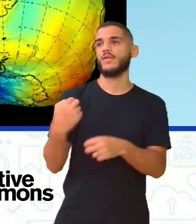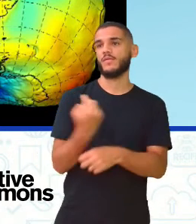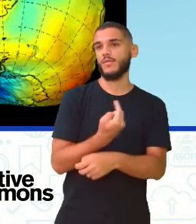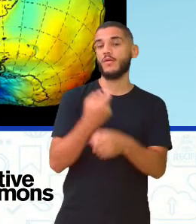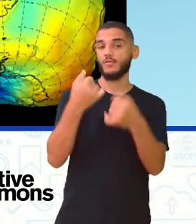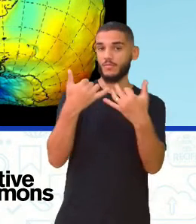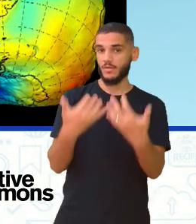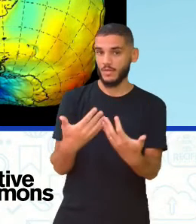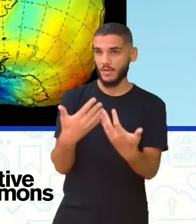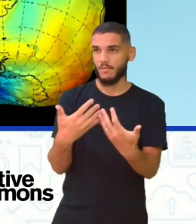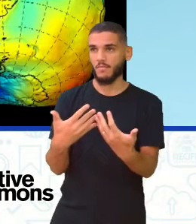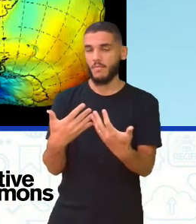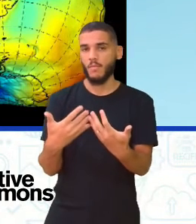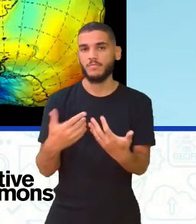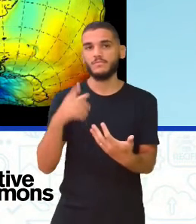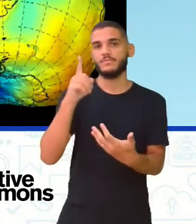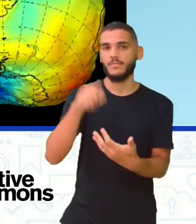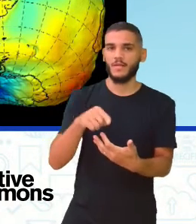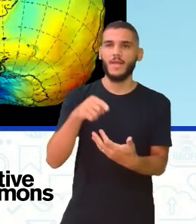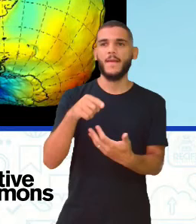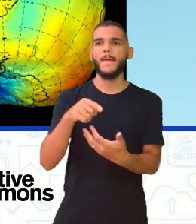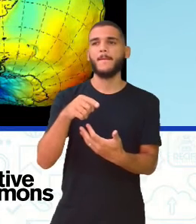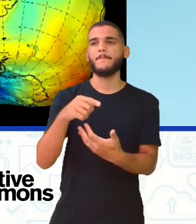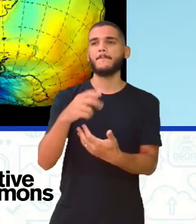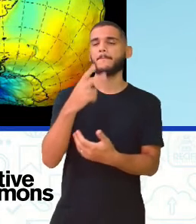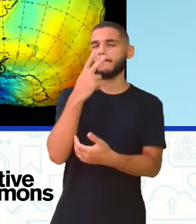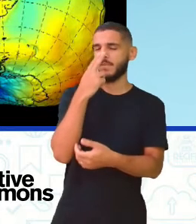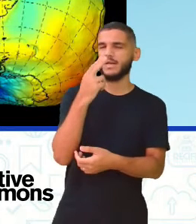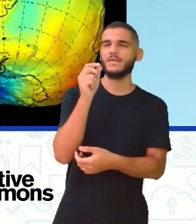da Terra possui o quê? O formato de um geóide,